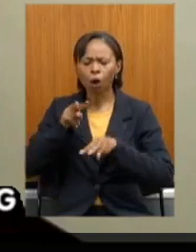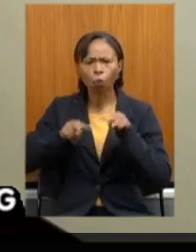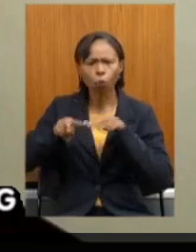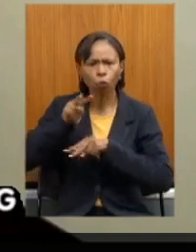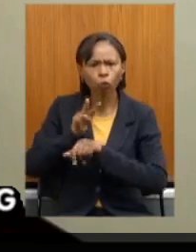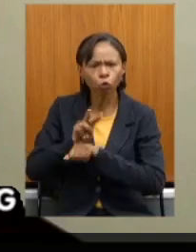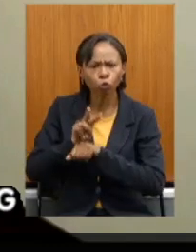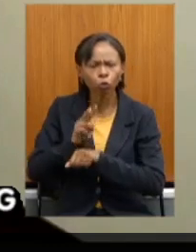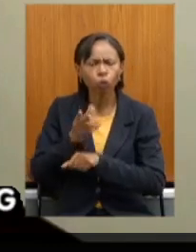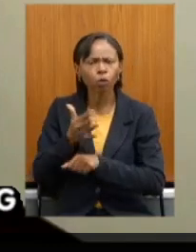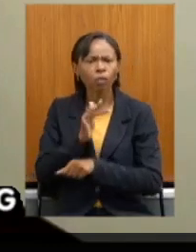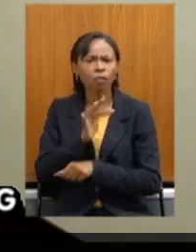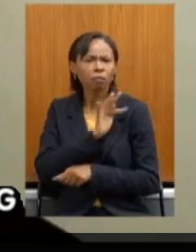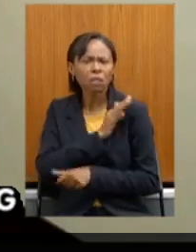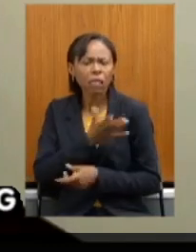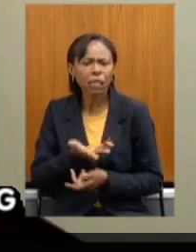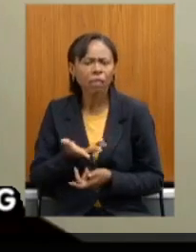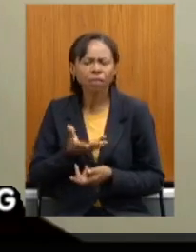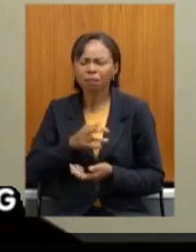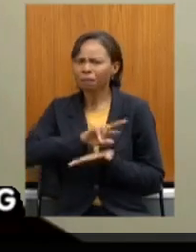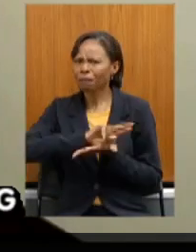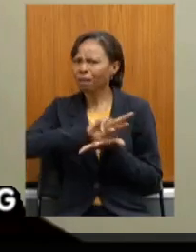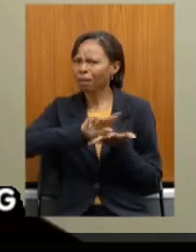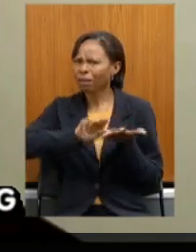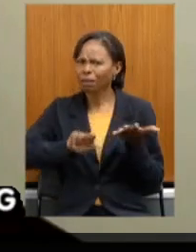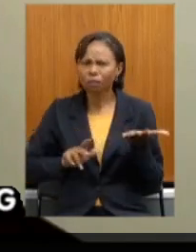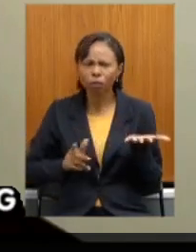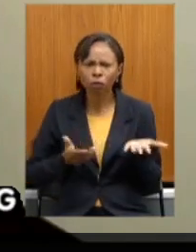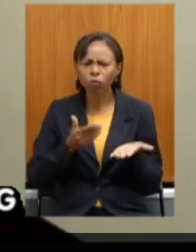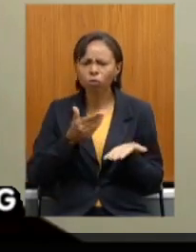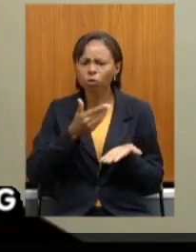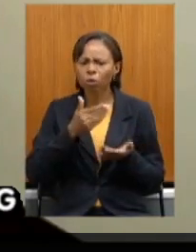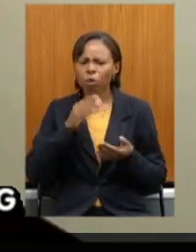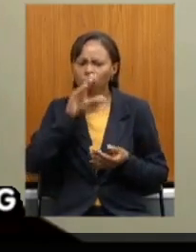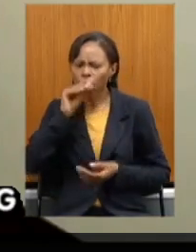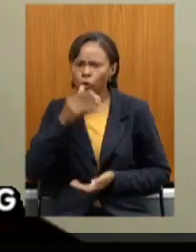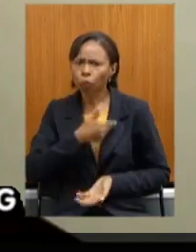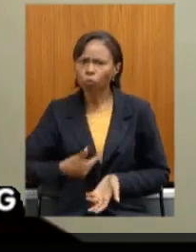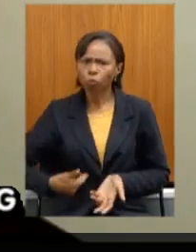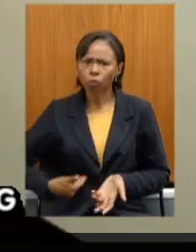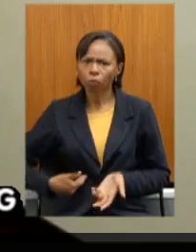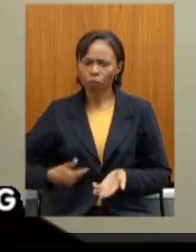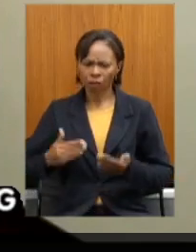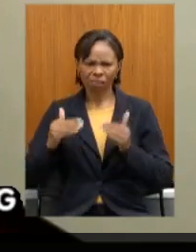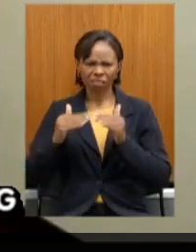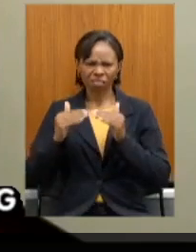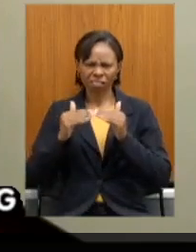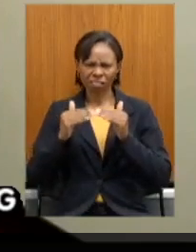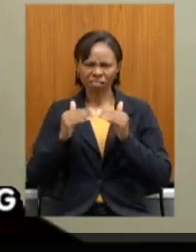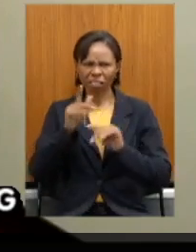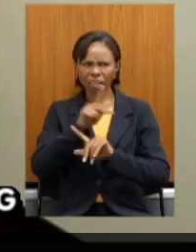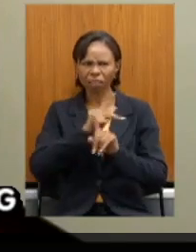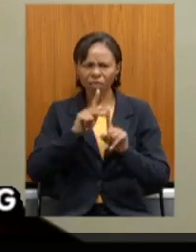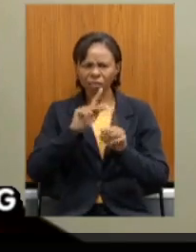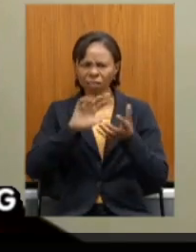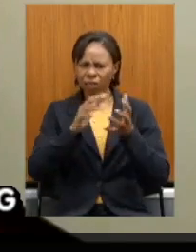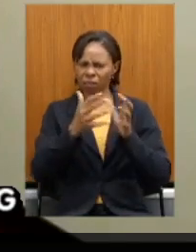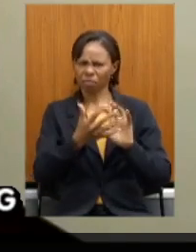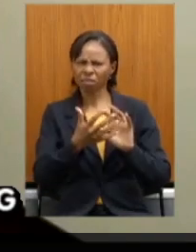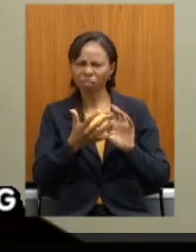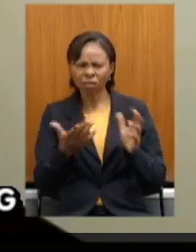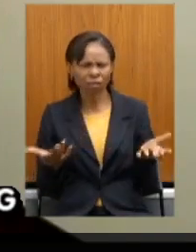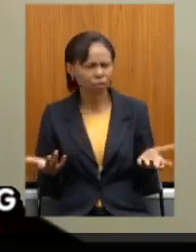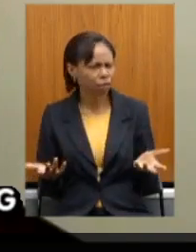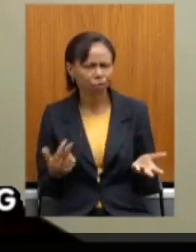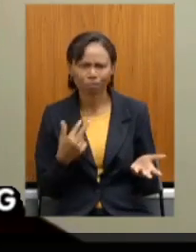públicos. Não podemos compactuar com tal situação. Discutir uma reforma